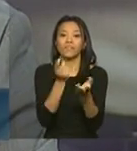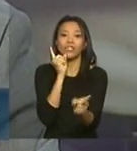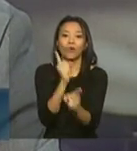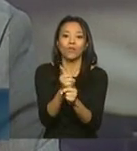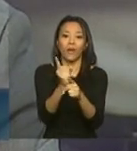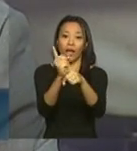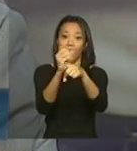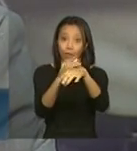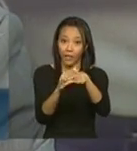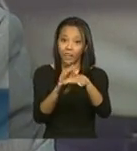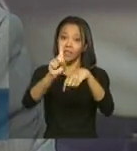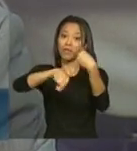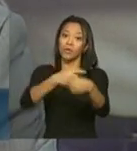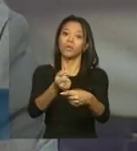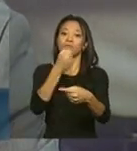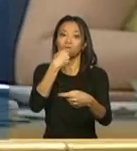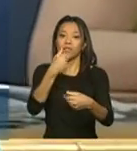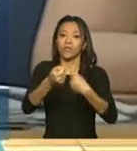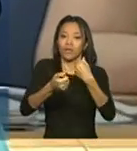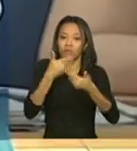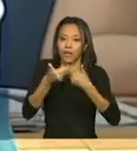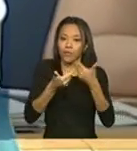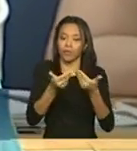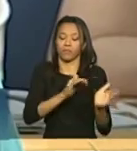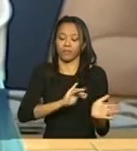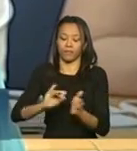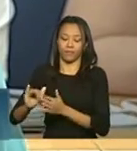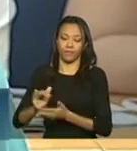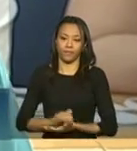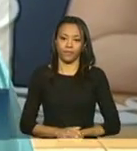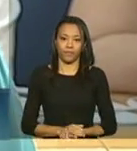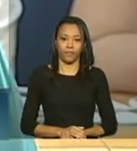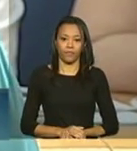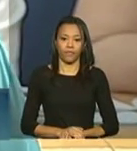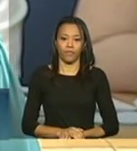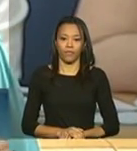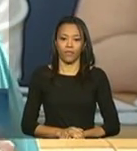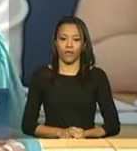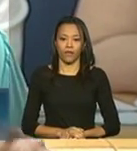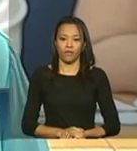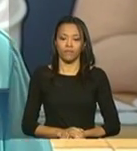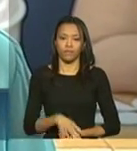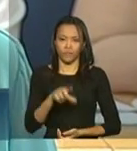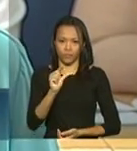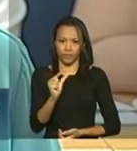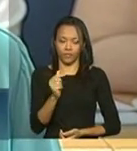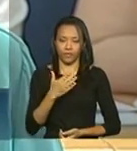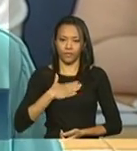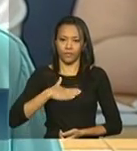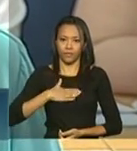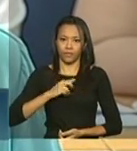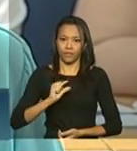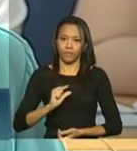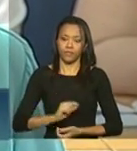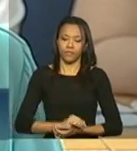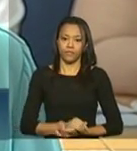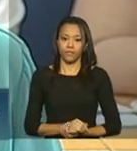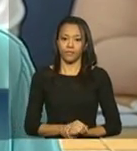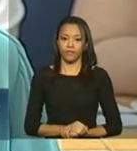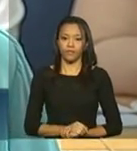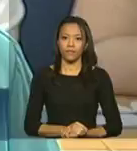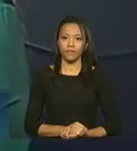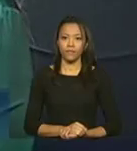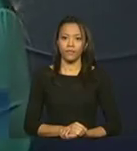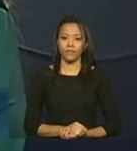de transmissão da doença. Ministro, bom dia. Letícia de Oliveira. Só um minutinho, Rosa, você quer complementar? Ah, só um segundinho. Alô.